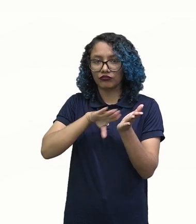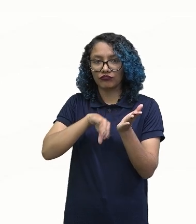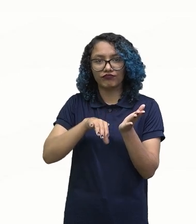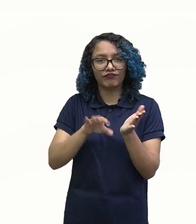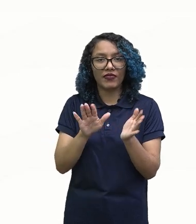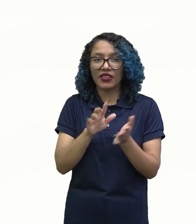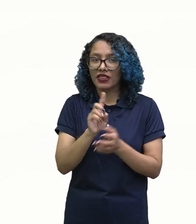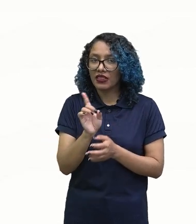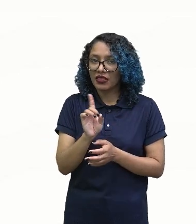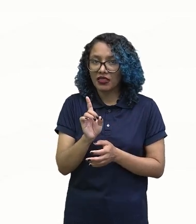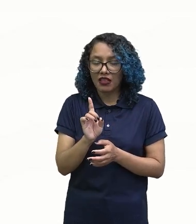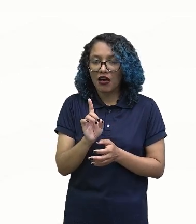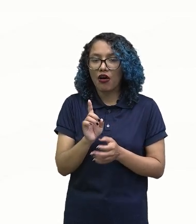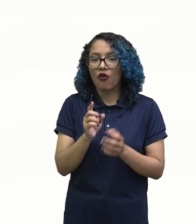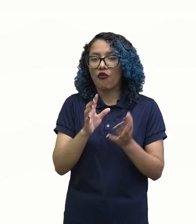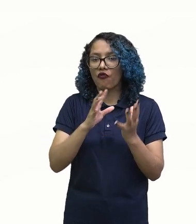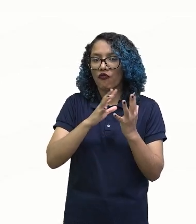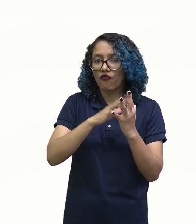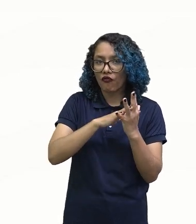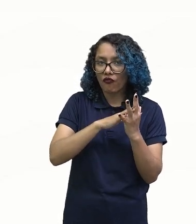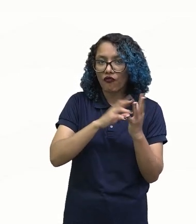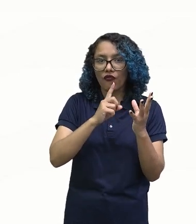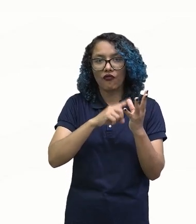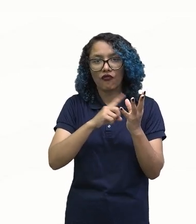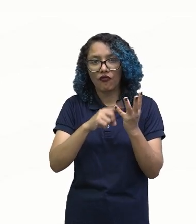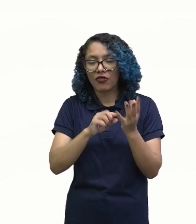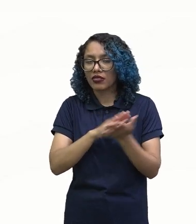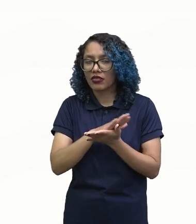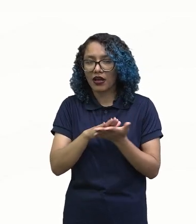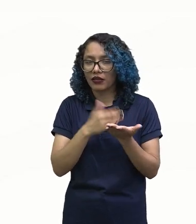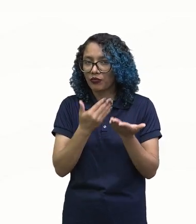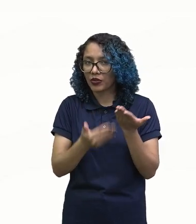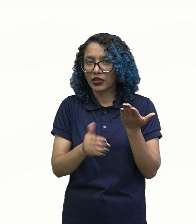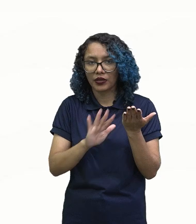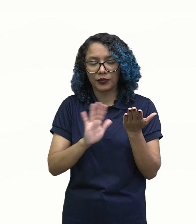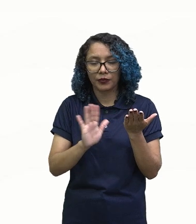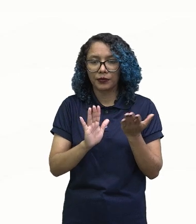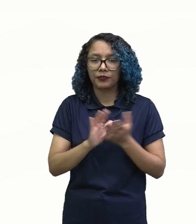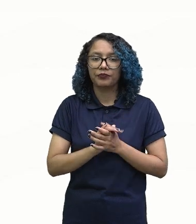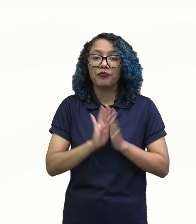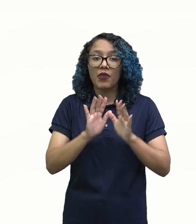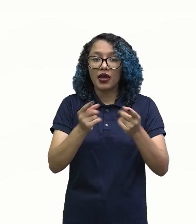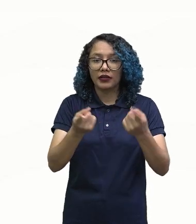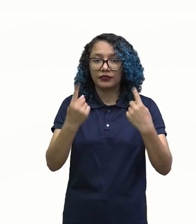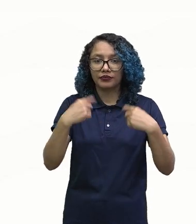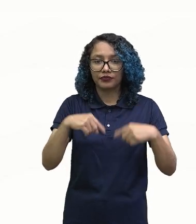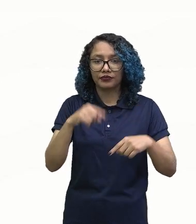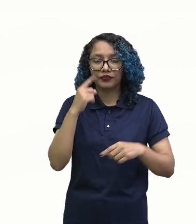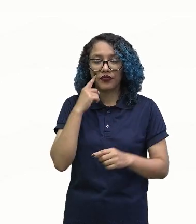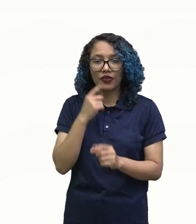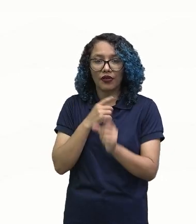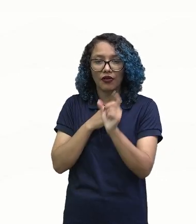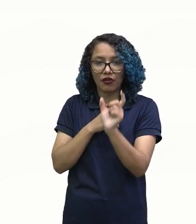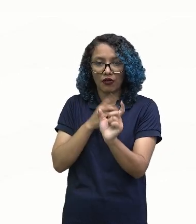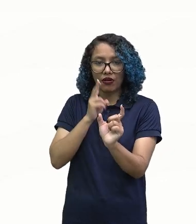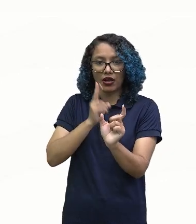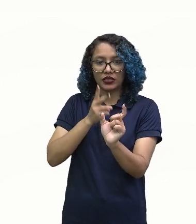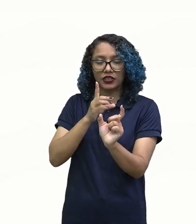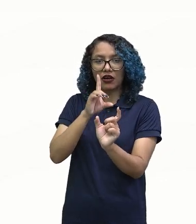elemento, nem uma vogal e nem uma consoante. Já na palavra dente, que é o radical,